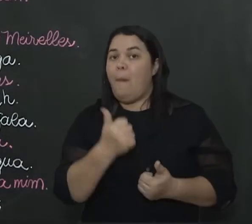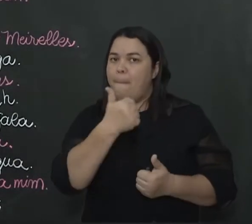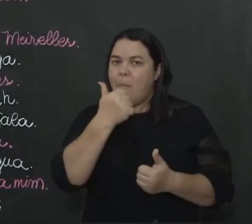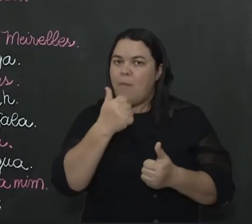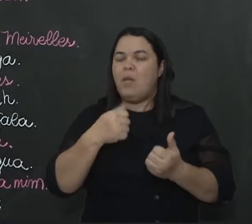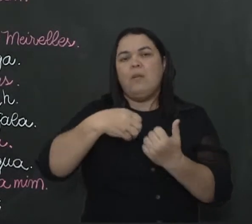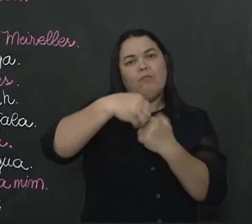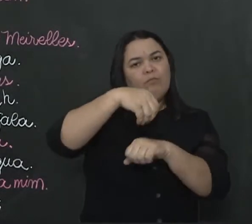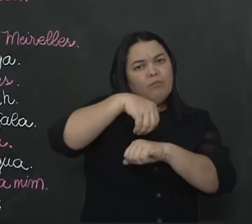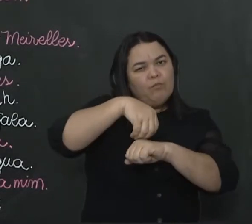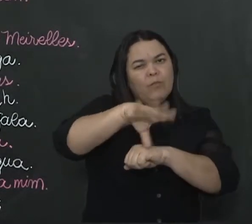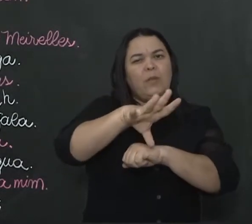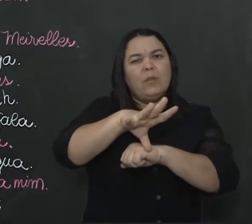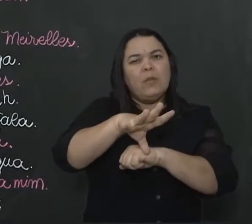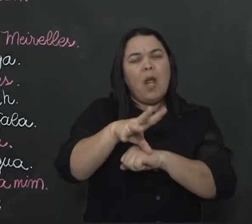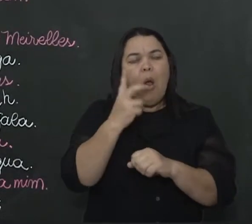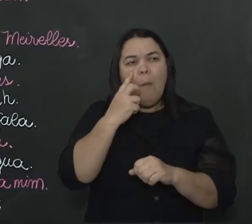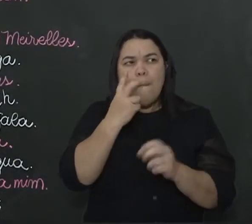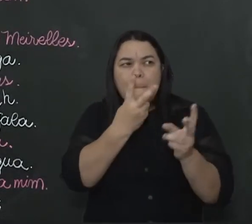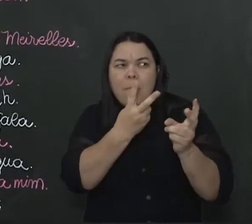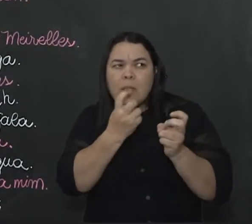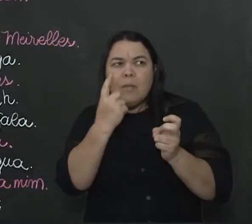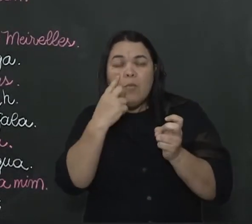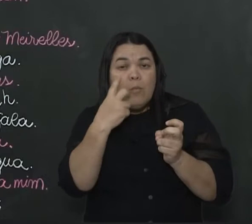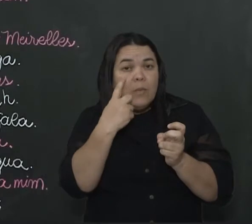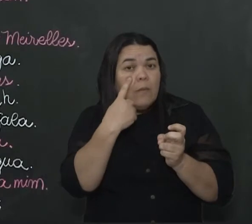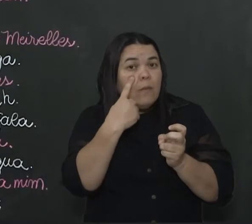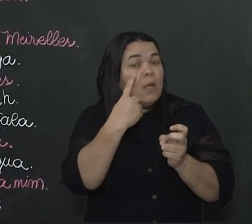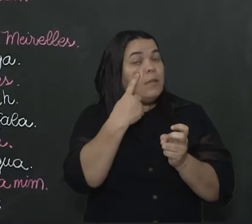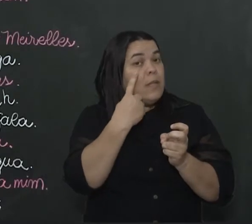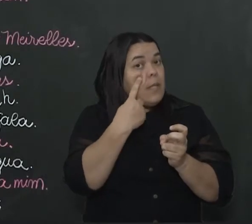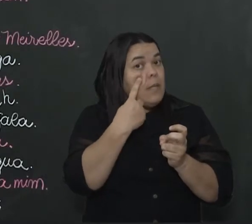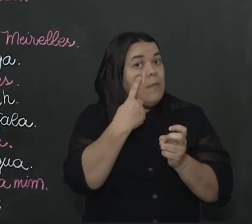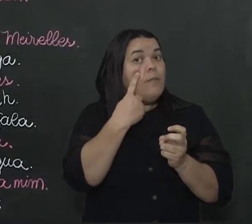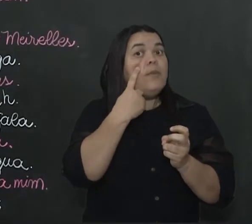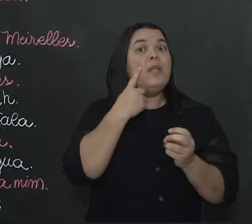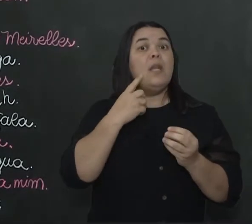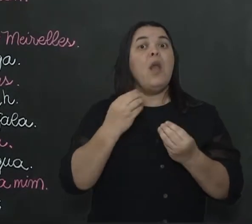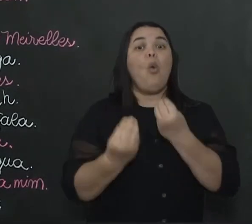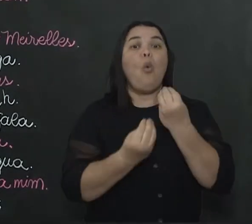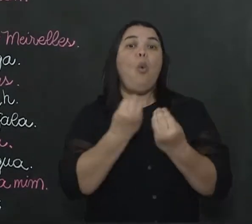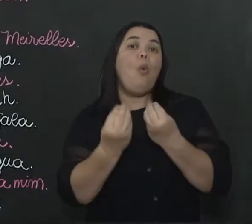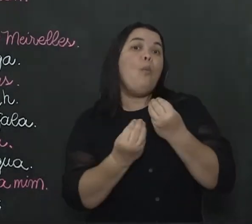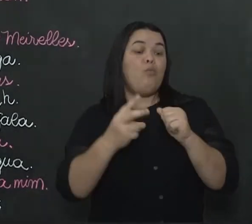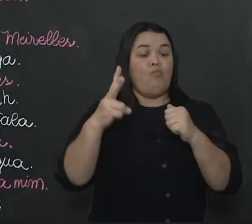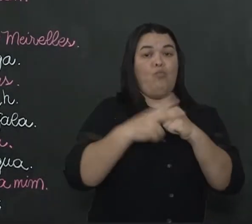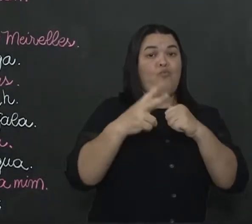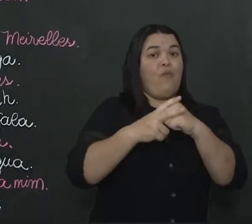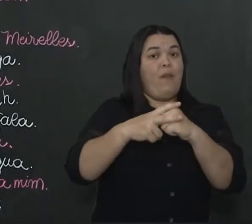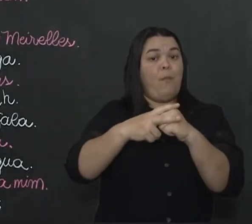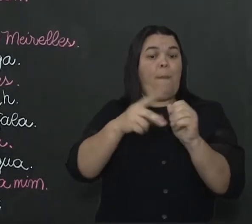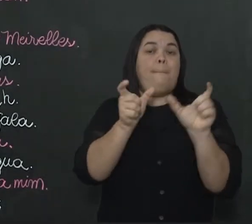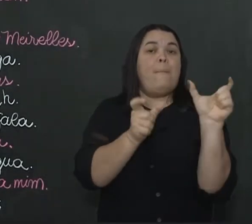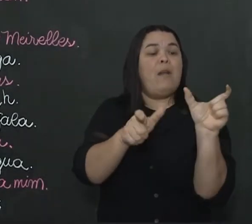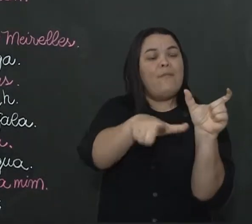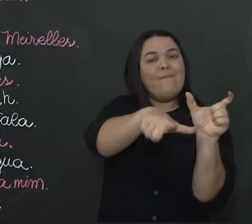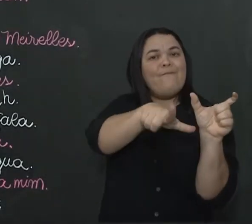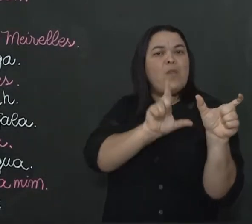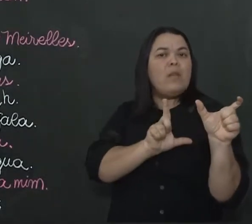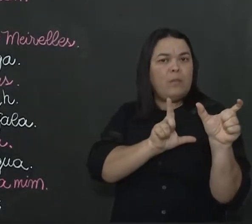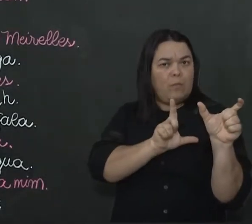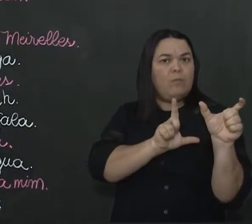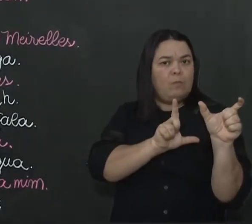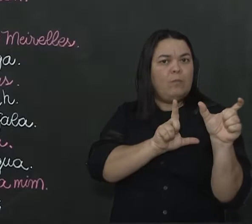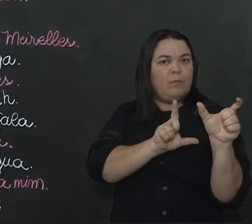dica, observar sempre a regência do verbo, observar sempre a regência da palavra que vem antes. Sobre regência, você